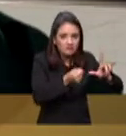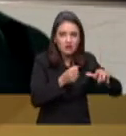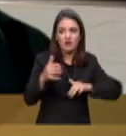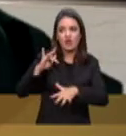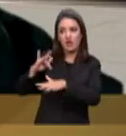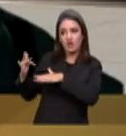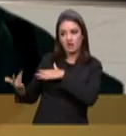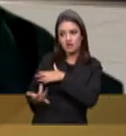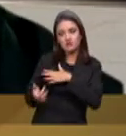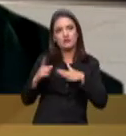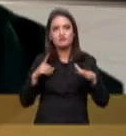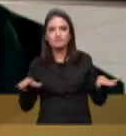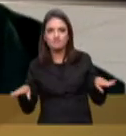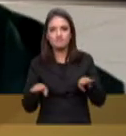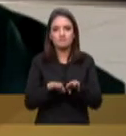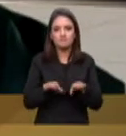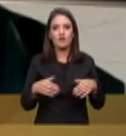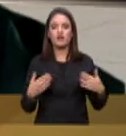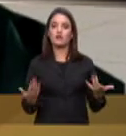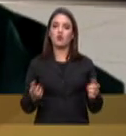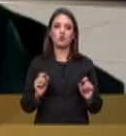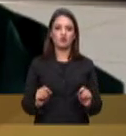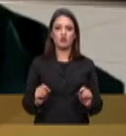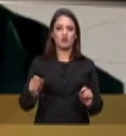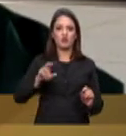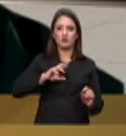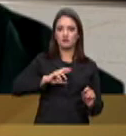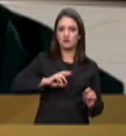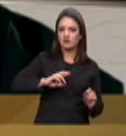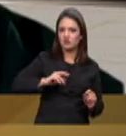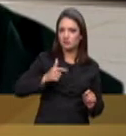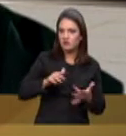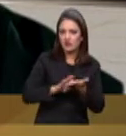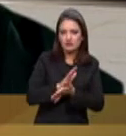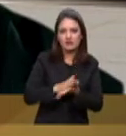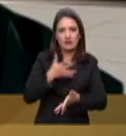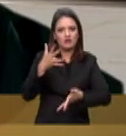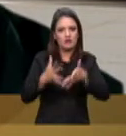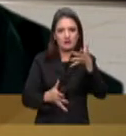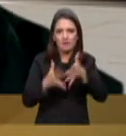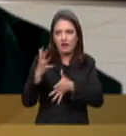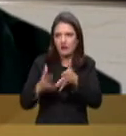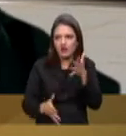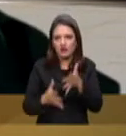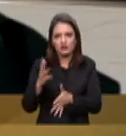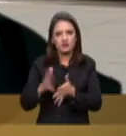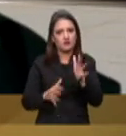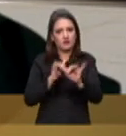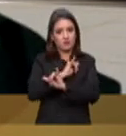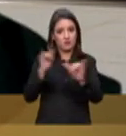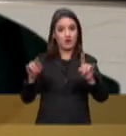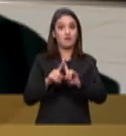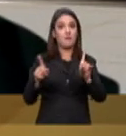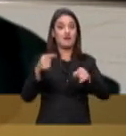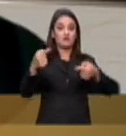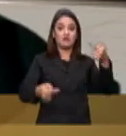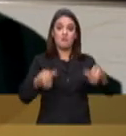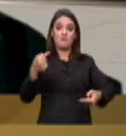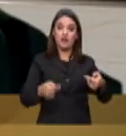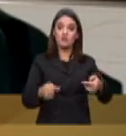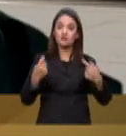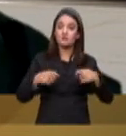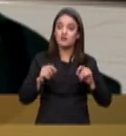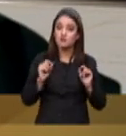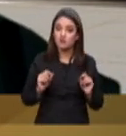se resolver com a desregulação da propaganda nos veículos de internet e da mídia tradicional. O debate deve avançar, sim,